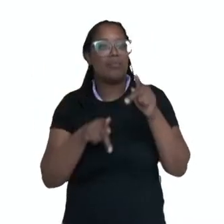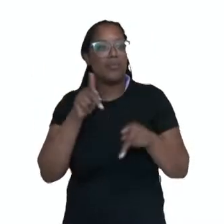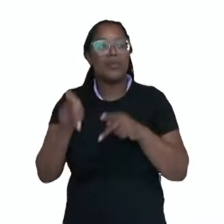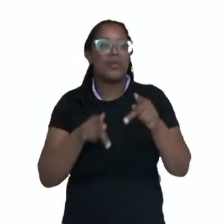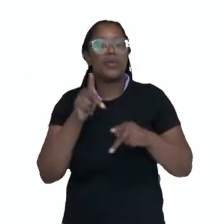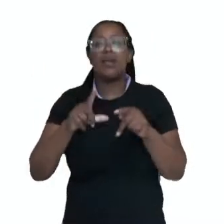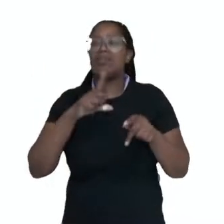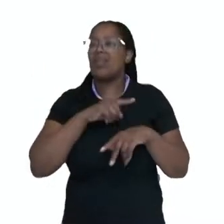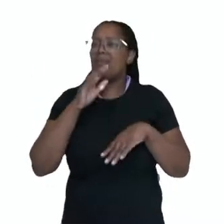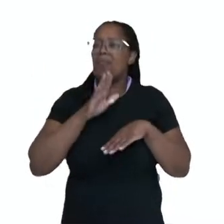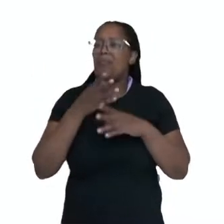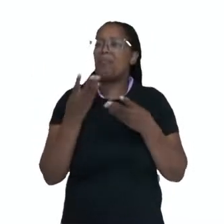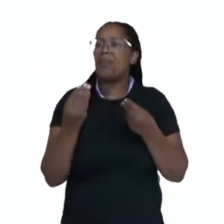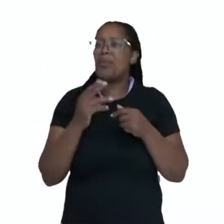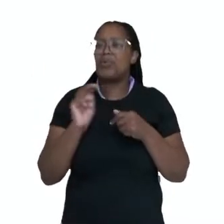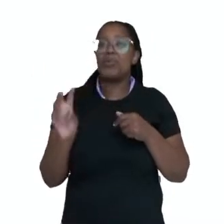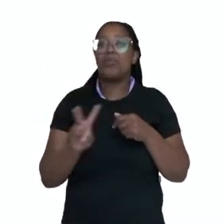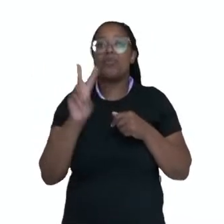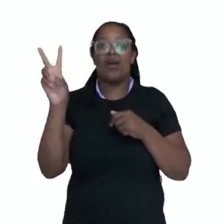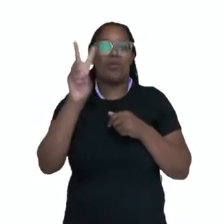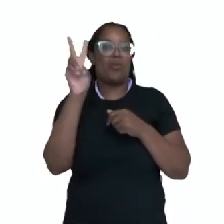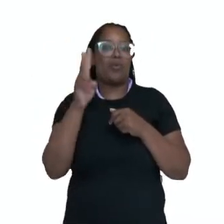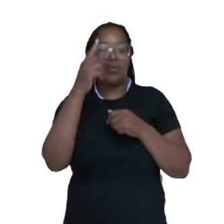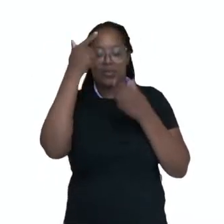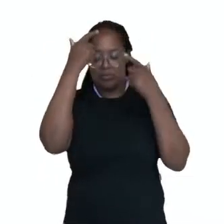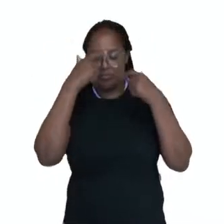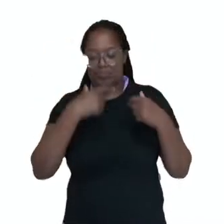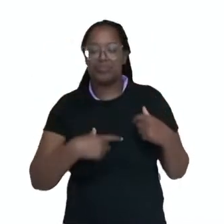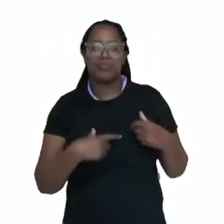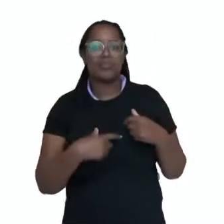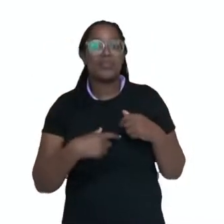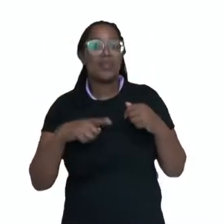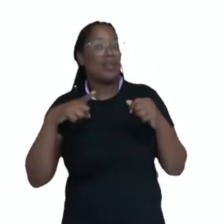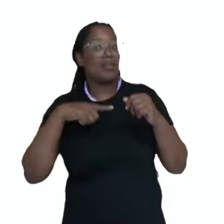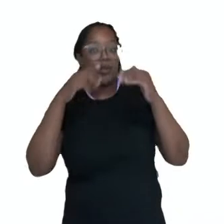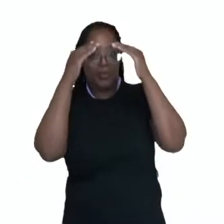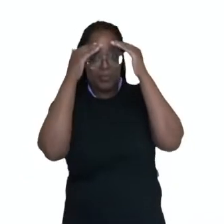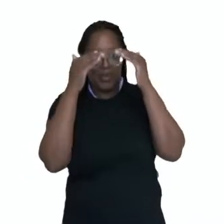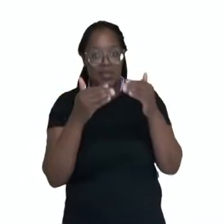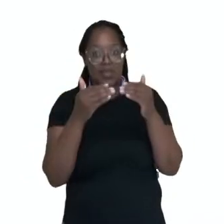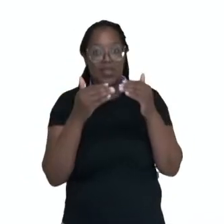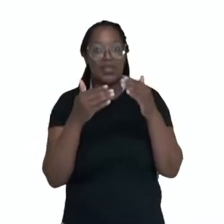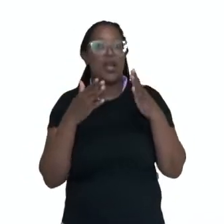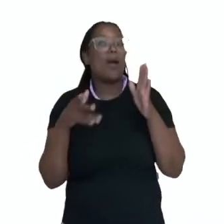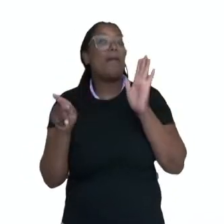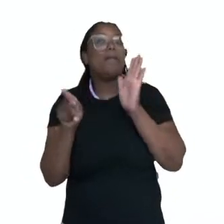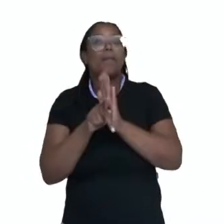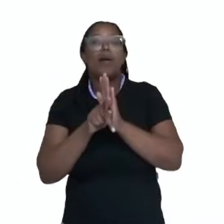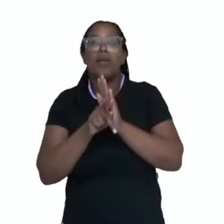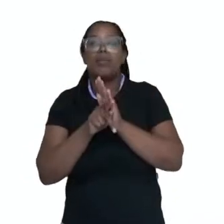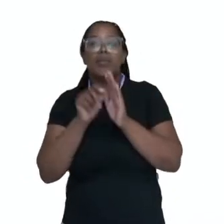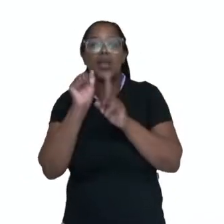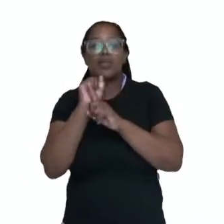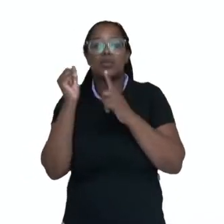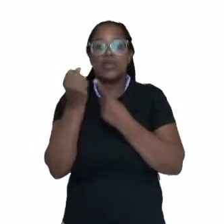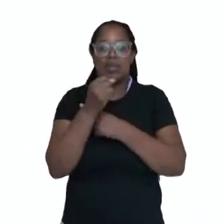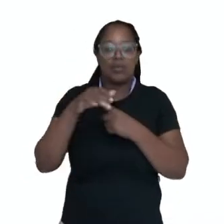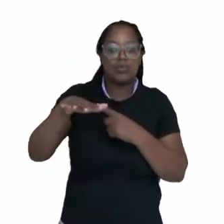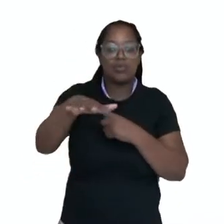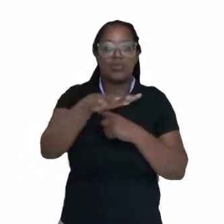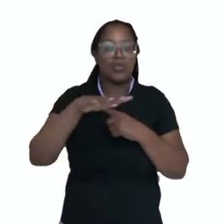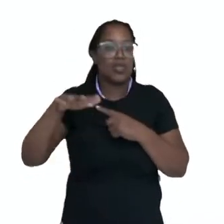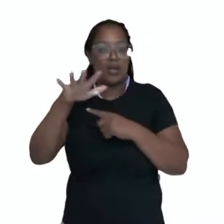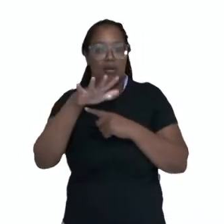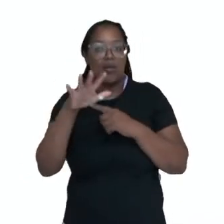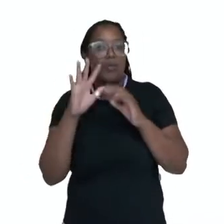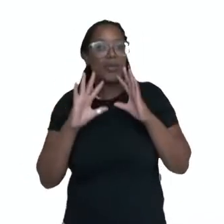do valor estético. Ela obedece a preceitos simbólicos e cosmológicos da sociedade que a